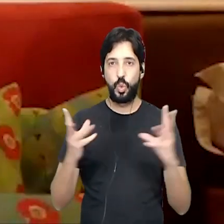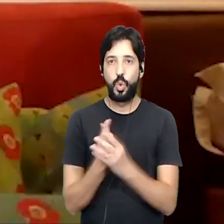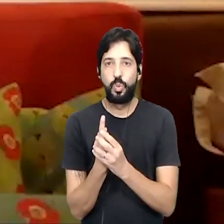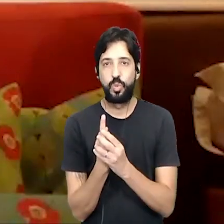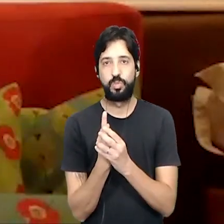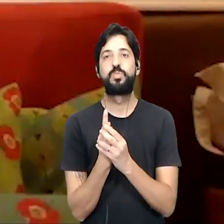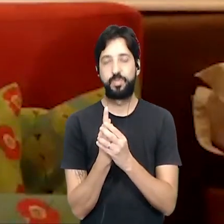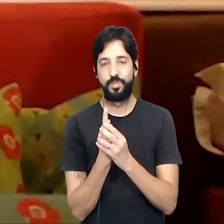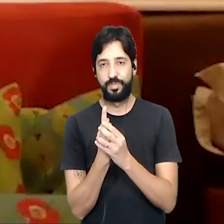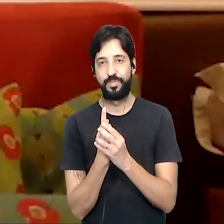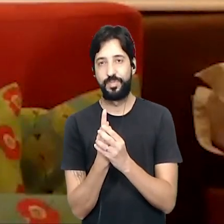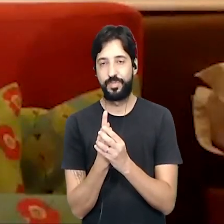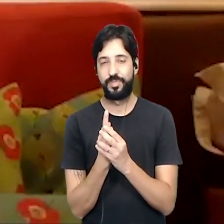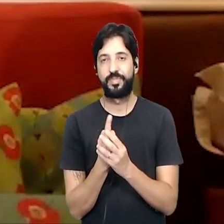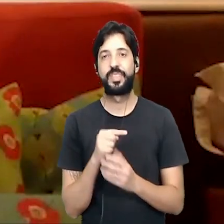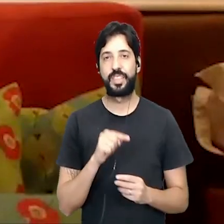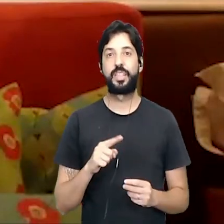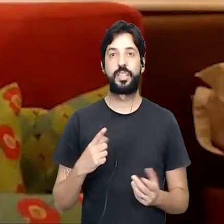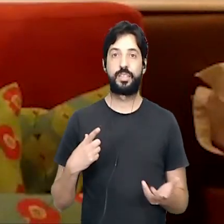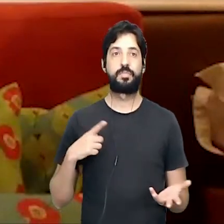grande corpo de intensidade